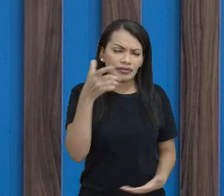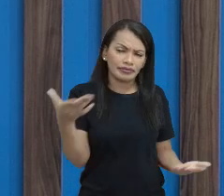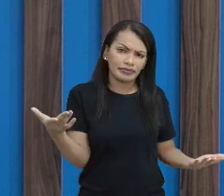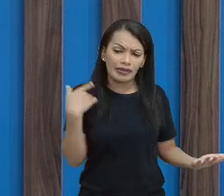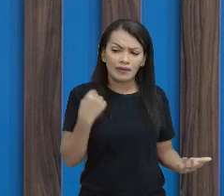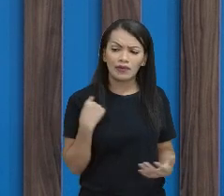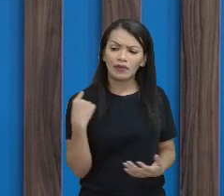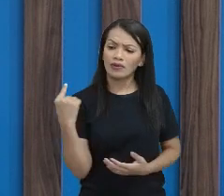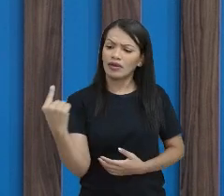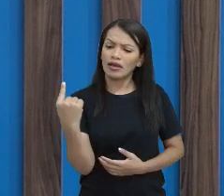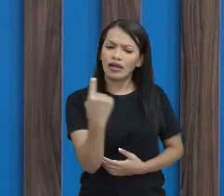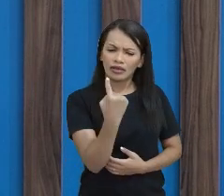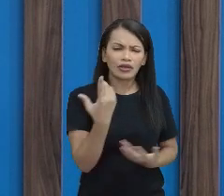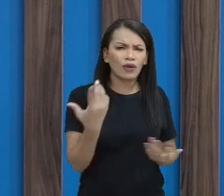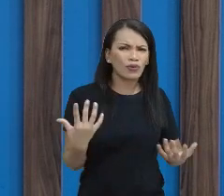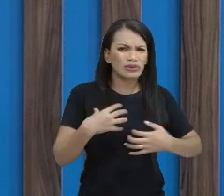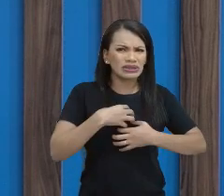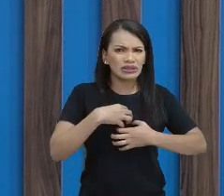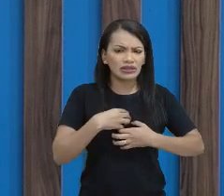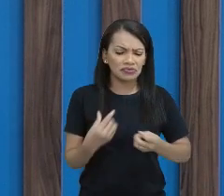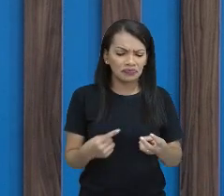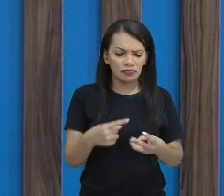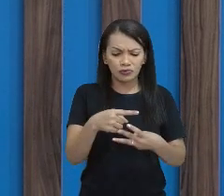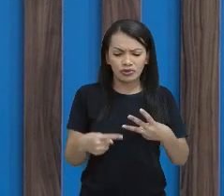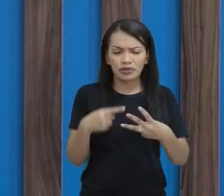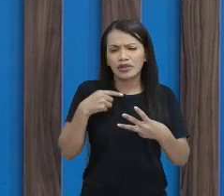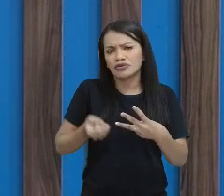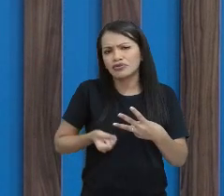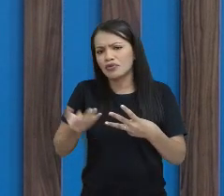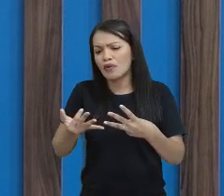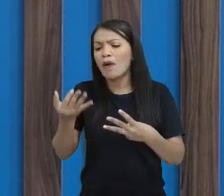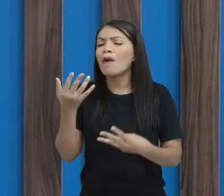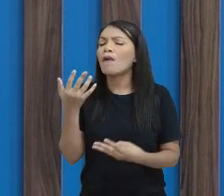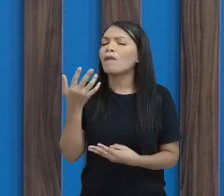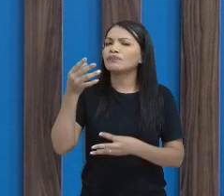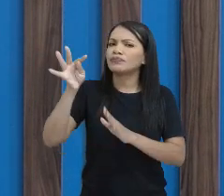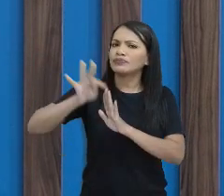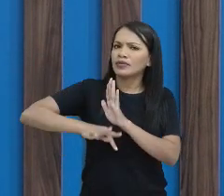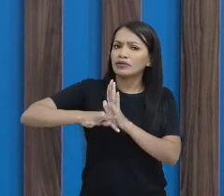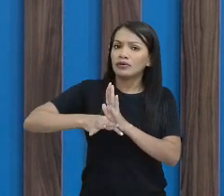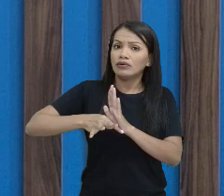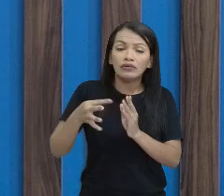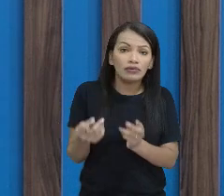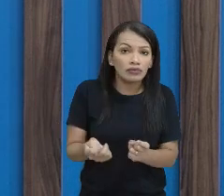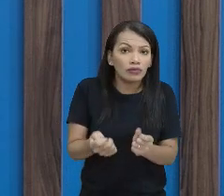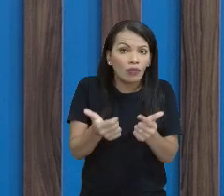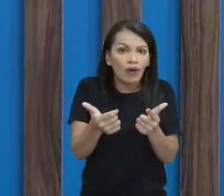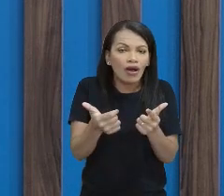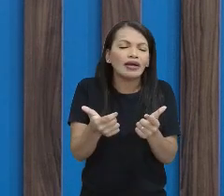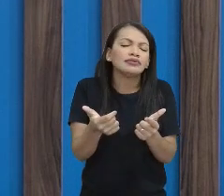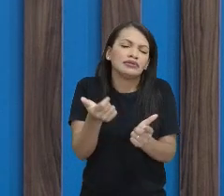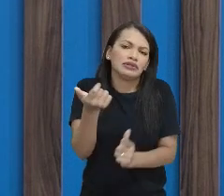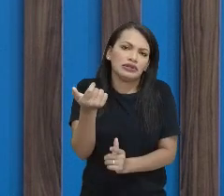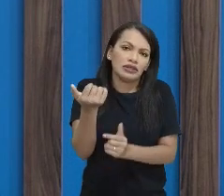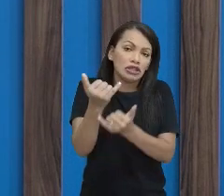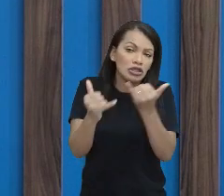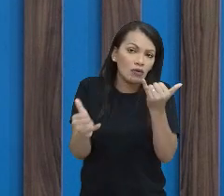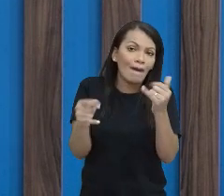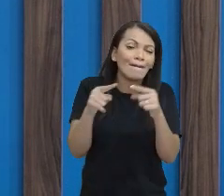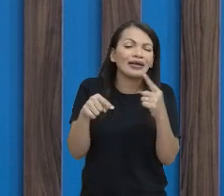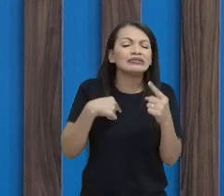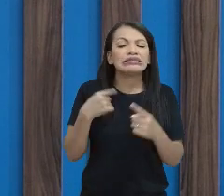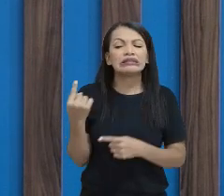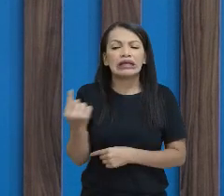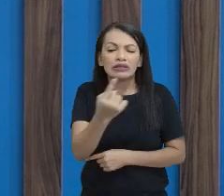professora. Entender nas entrelinhas, interpretar, minha gente. Então, a interpretação textual, não é, dentro dos nossos textos